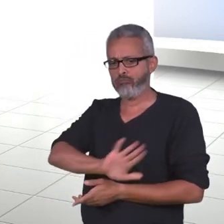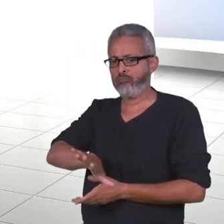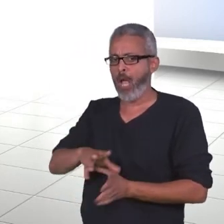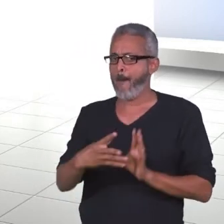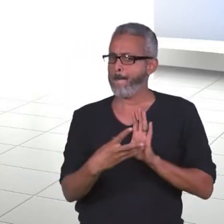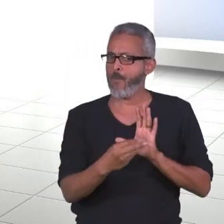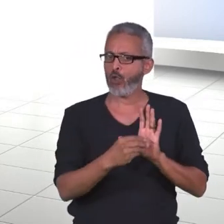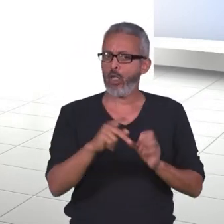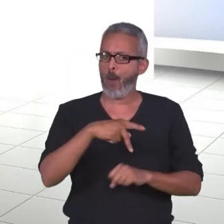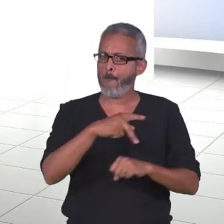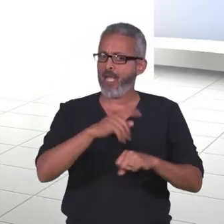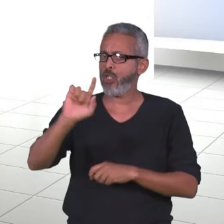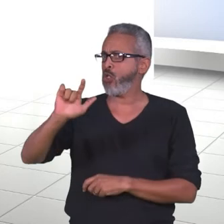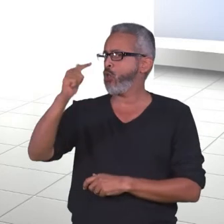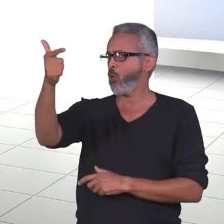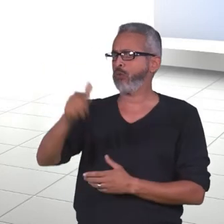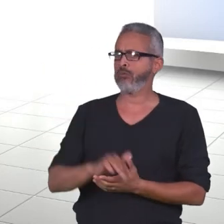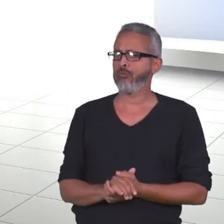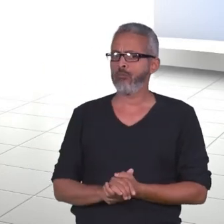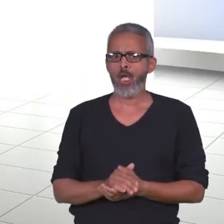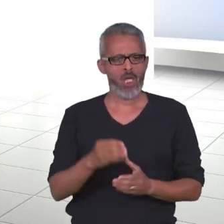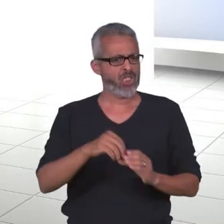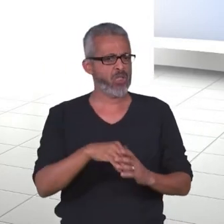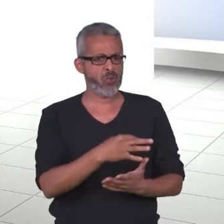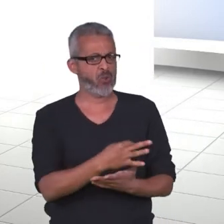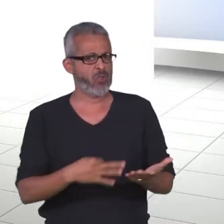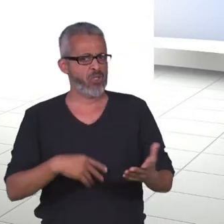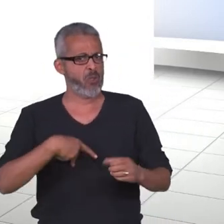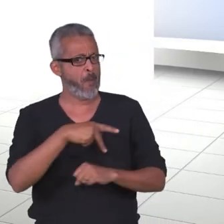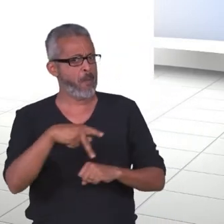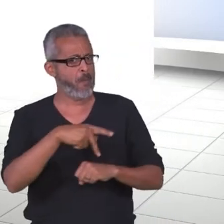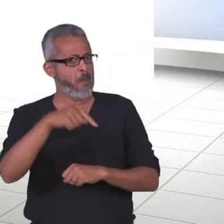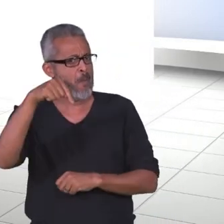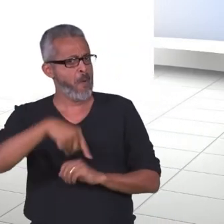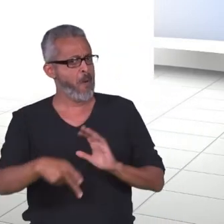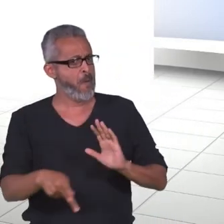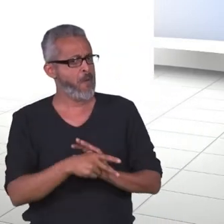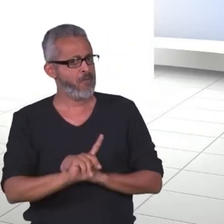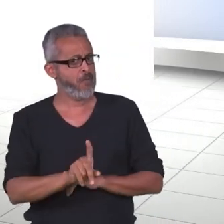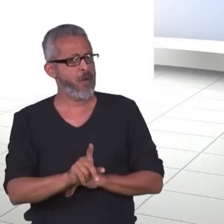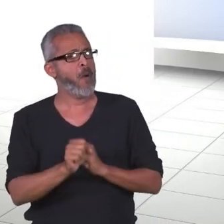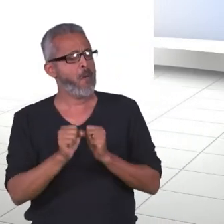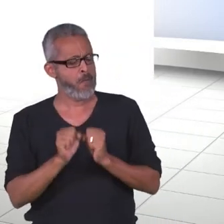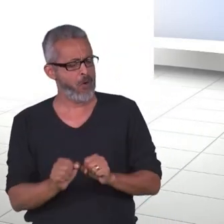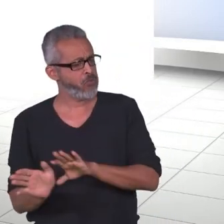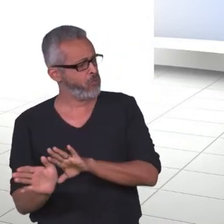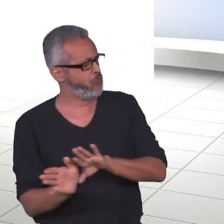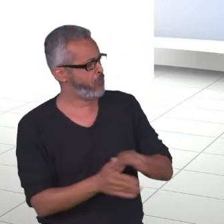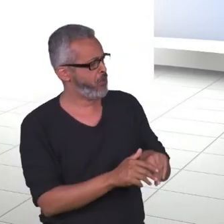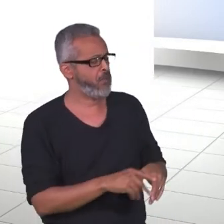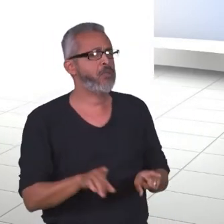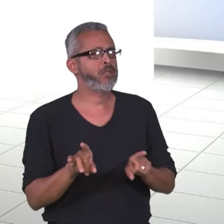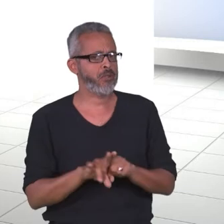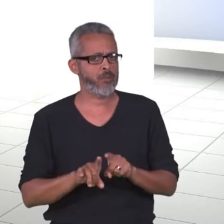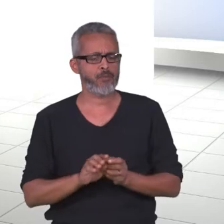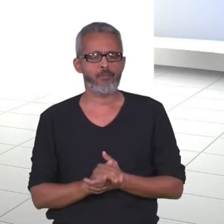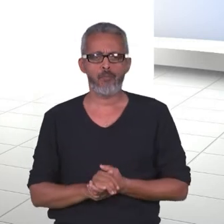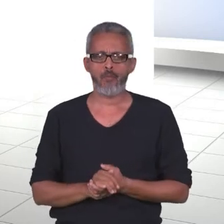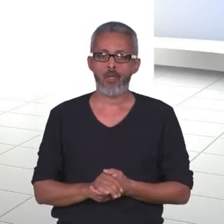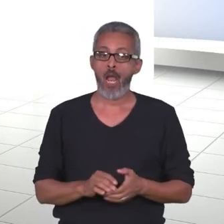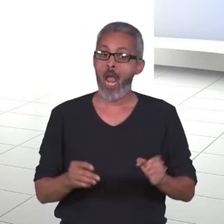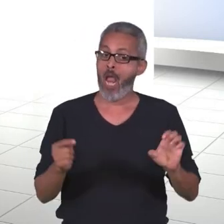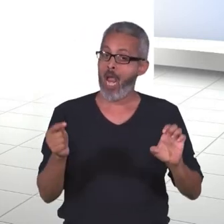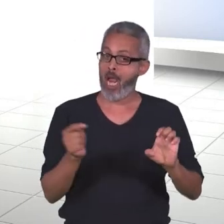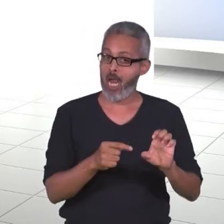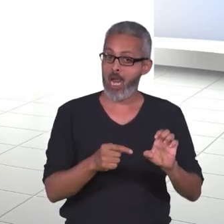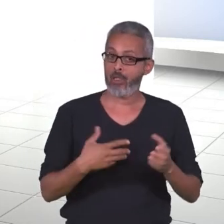entre formas mais elaboradas versus formas simplificadas. Fiquem atentos. A